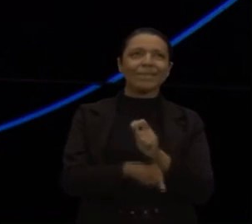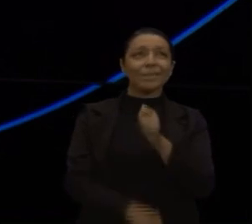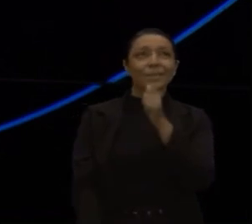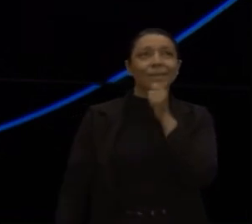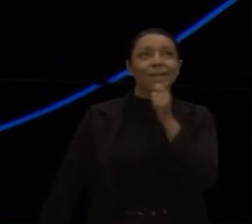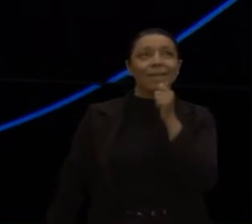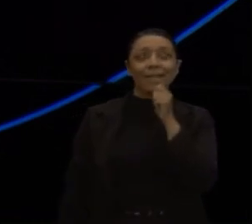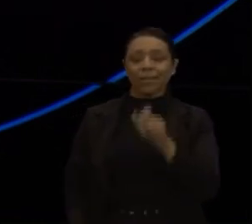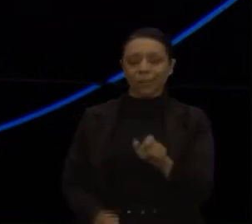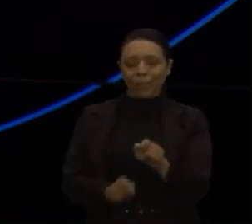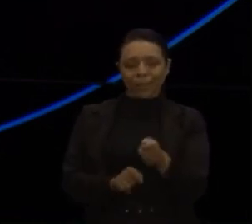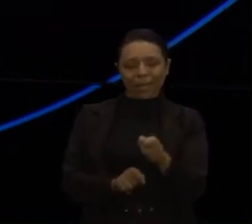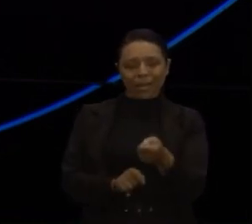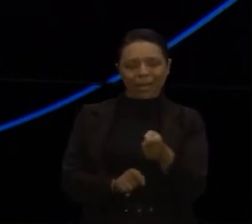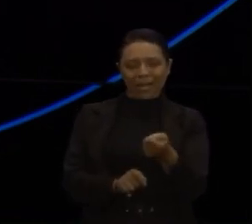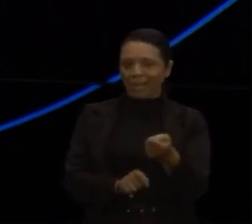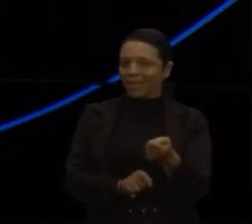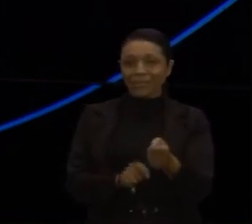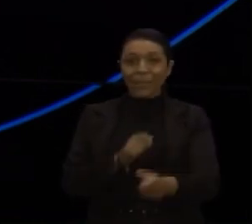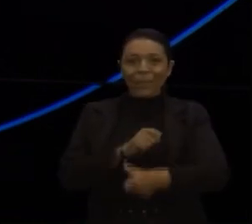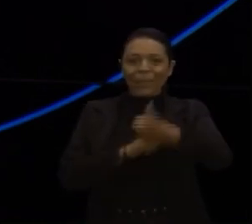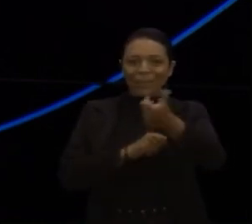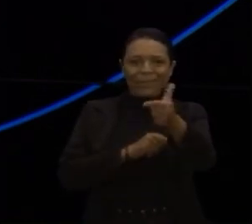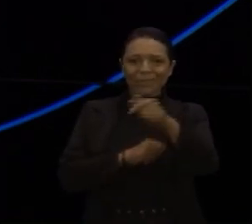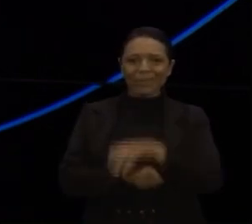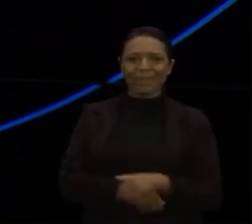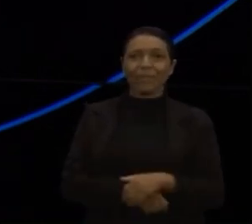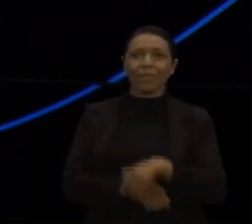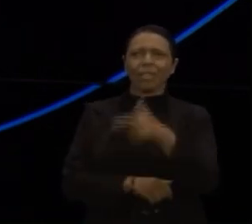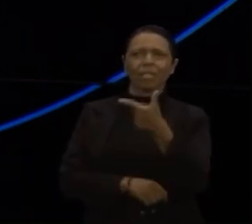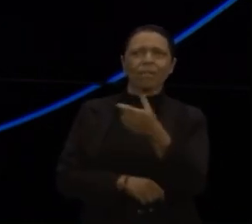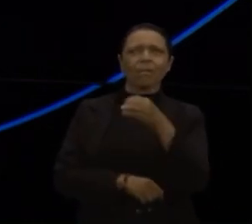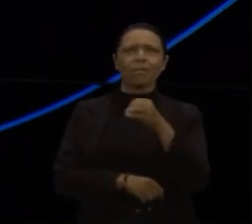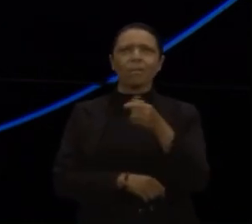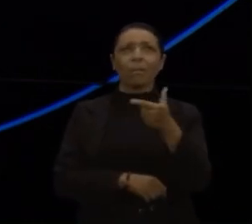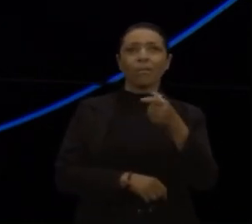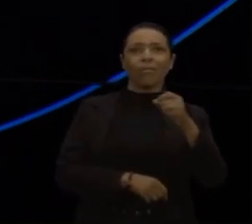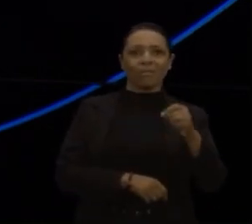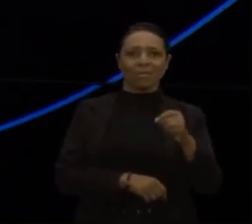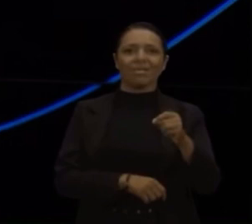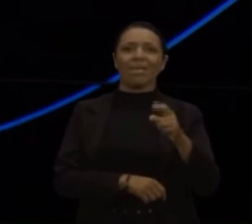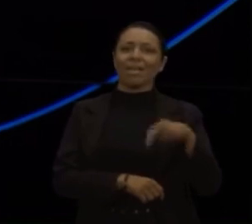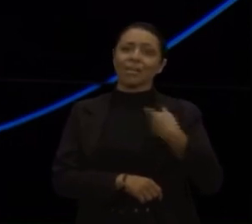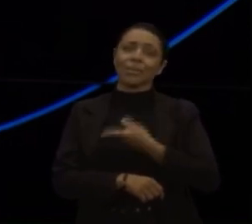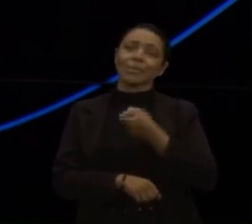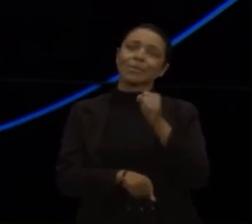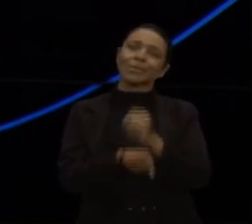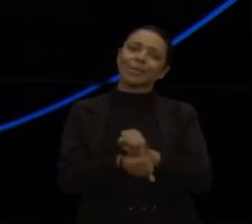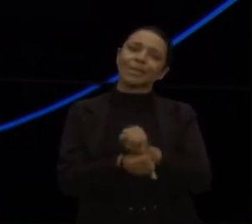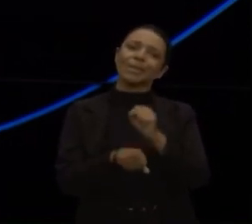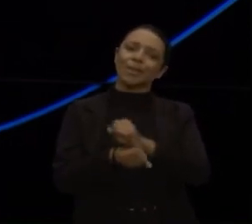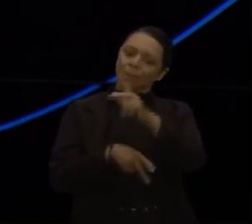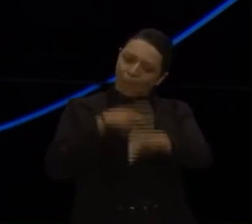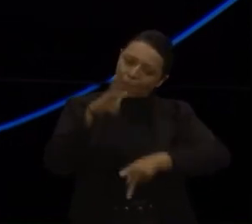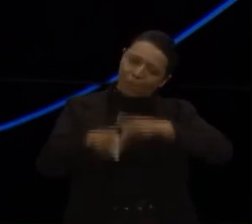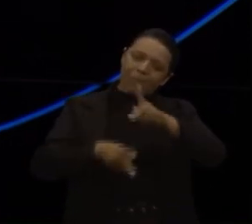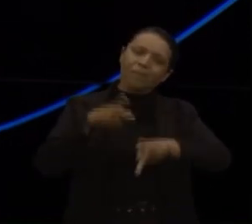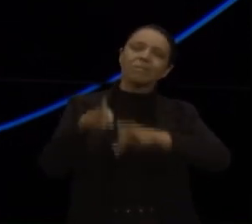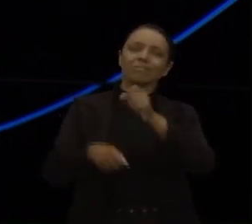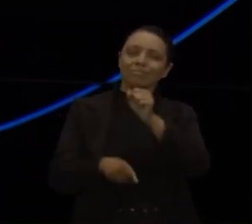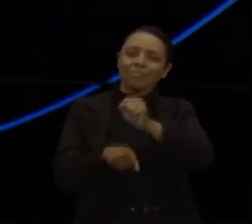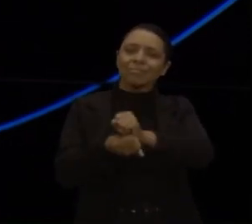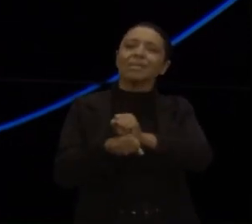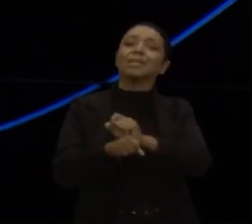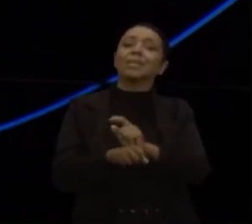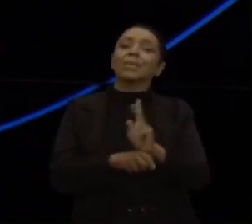veículo que foi prometido na eleição de 2020 2020 nós estamos esperando a população está esperando então eu tenho